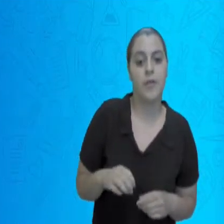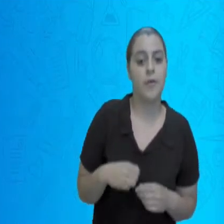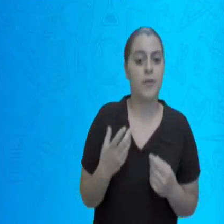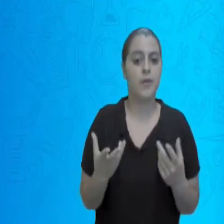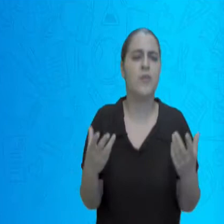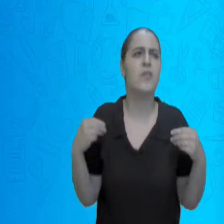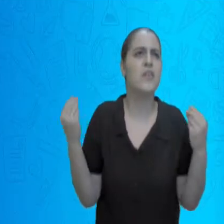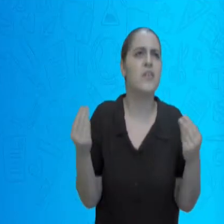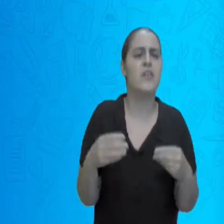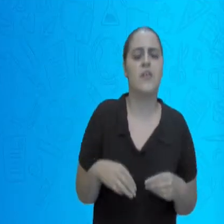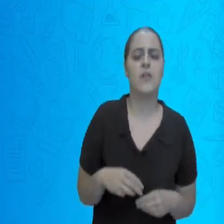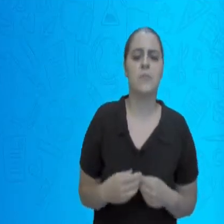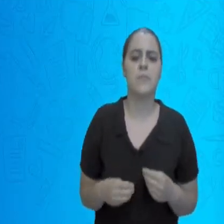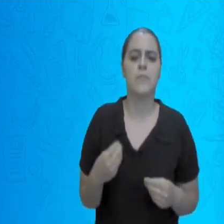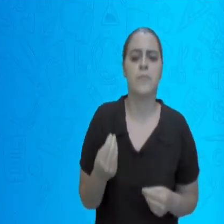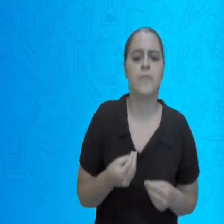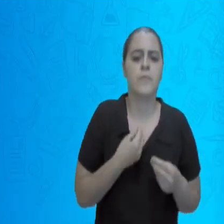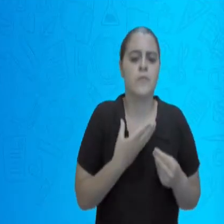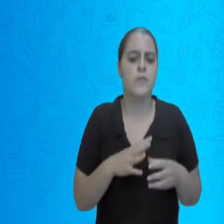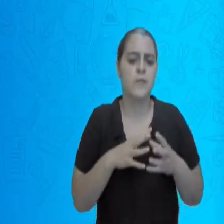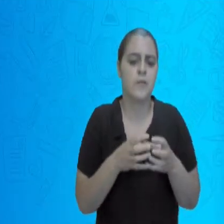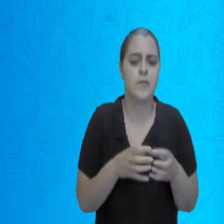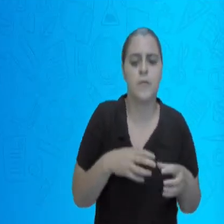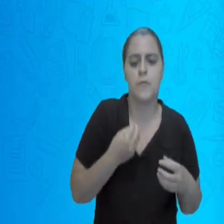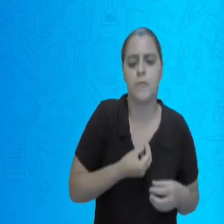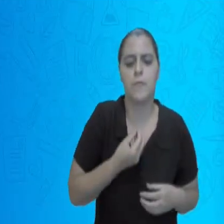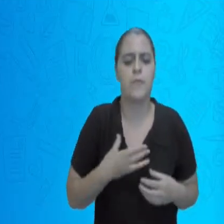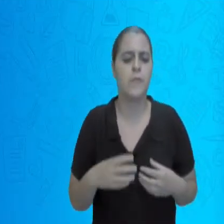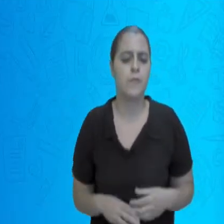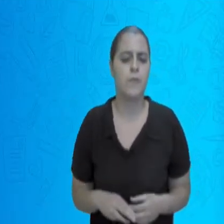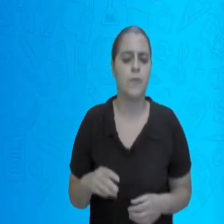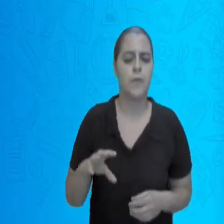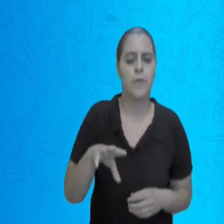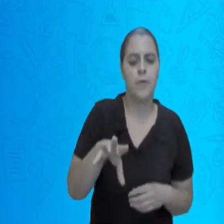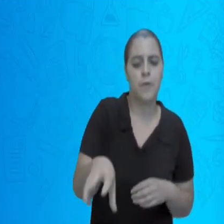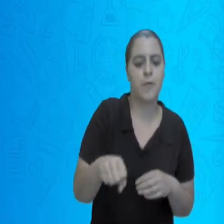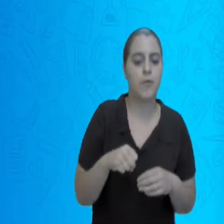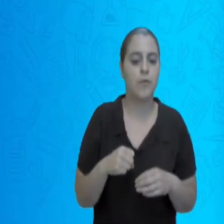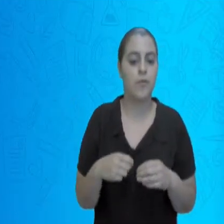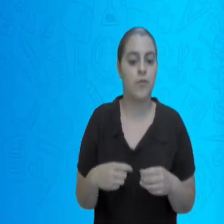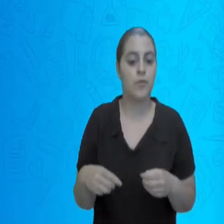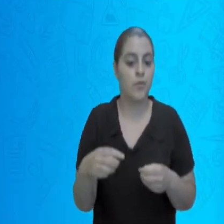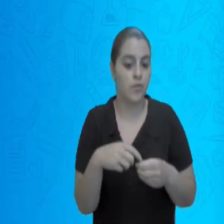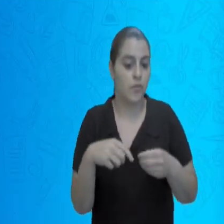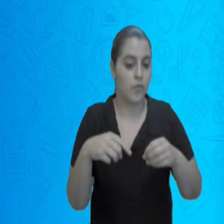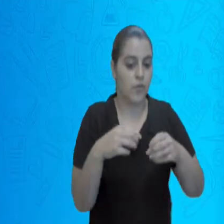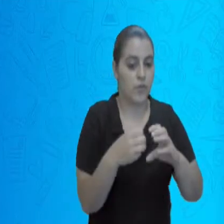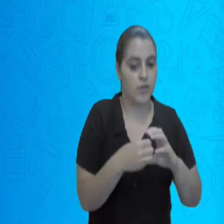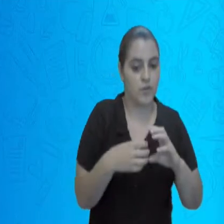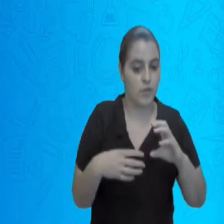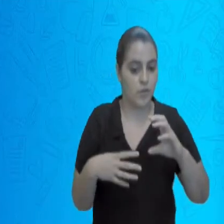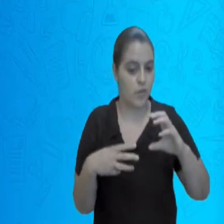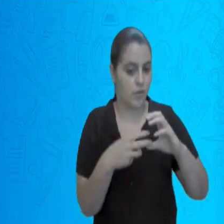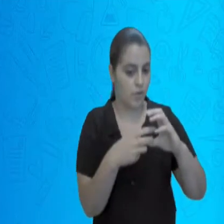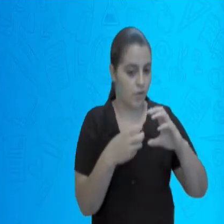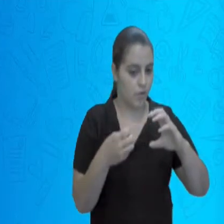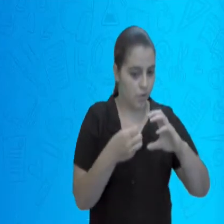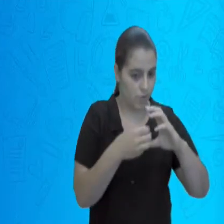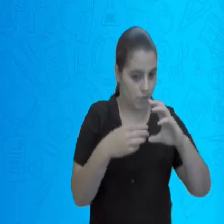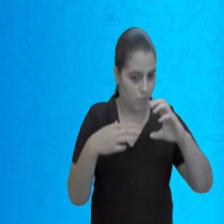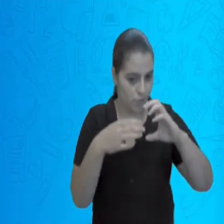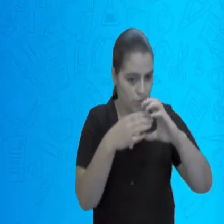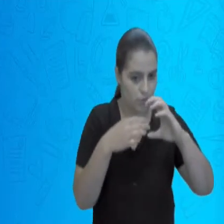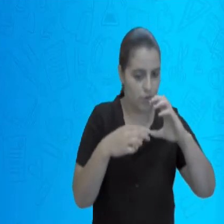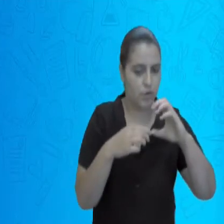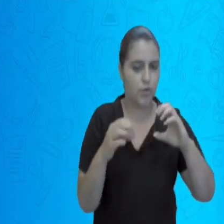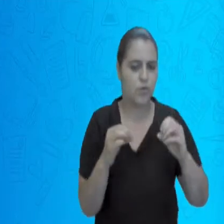eucarióticos. O que é um ser eucariótico? É aquele onde a célula dele tem todo um núcleo